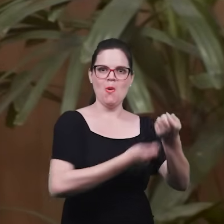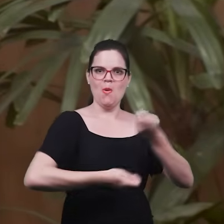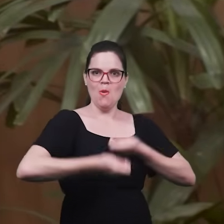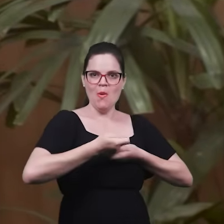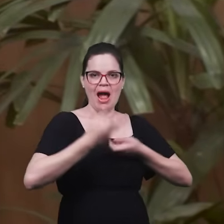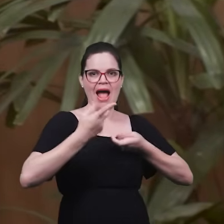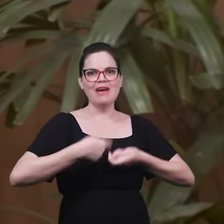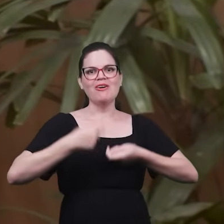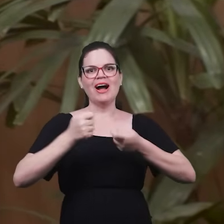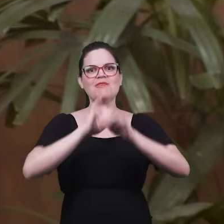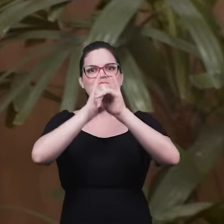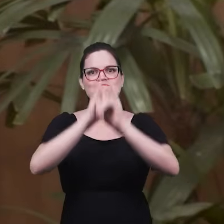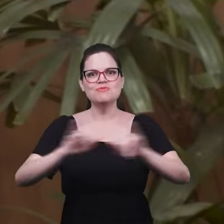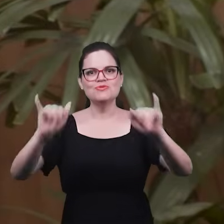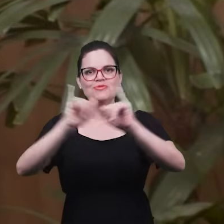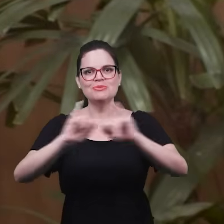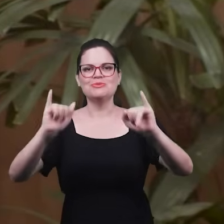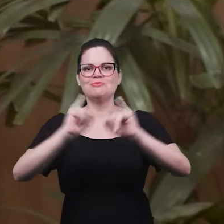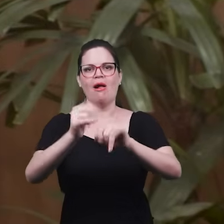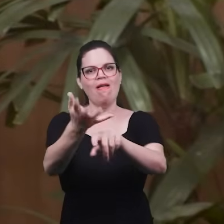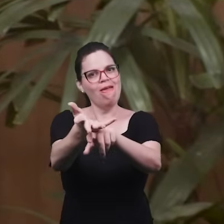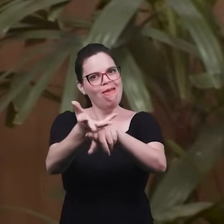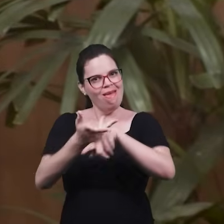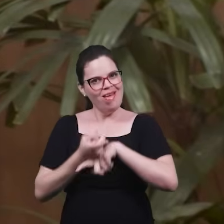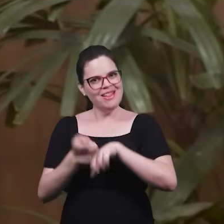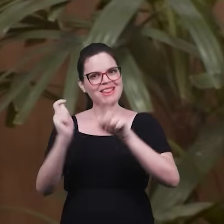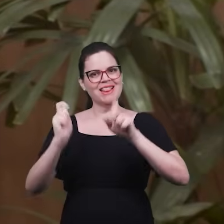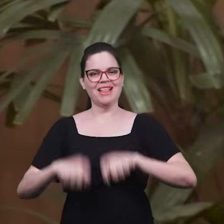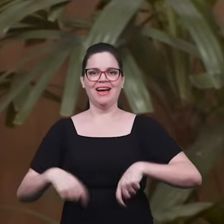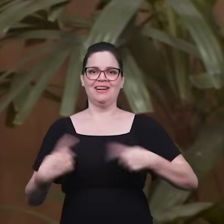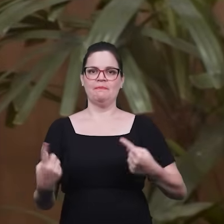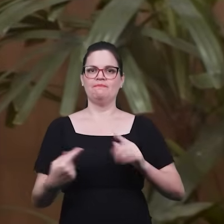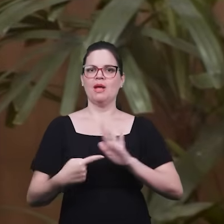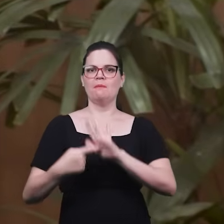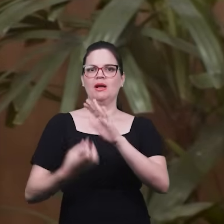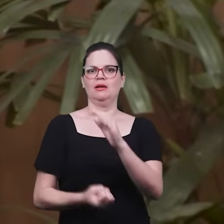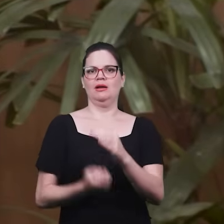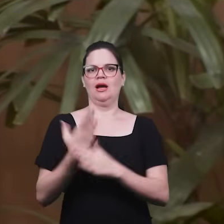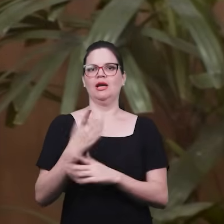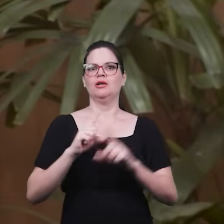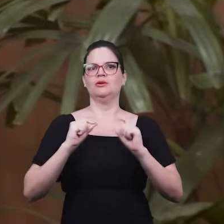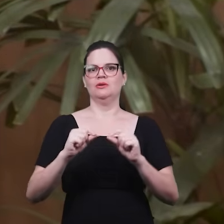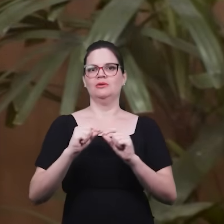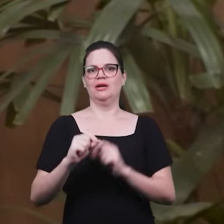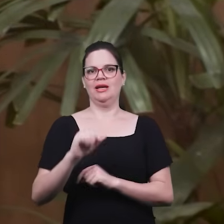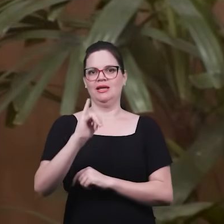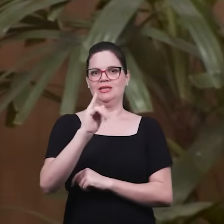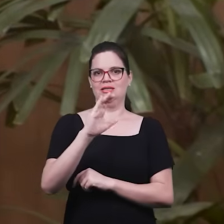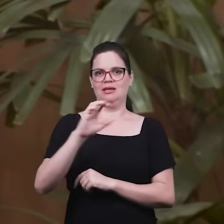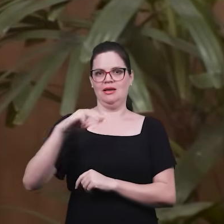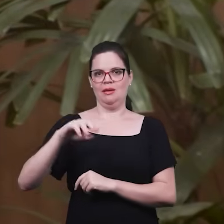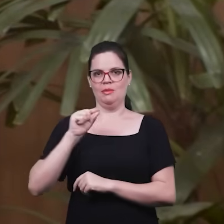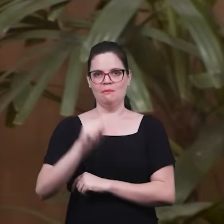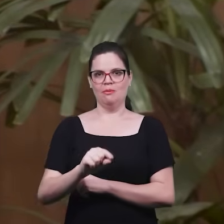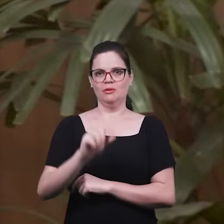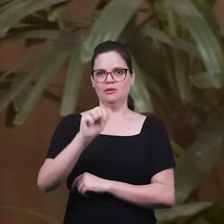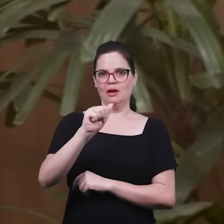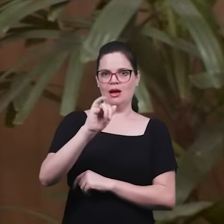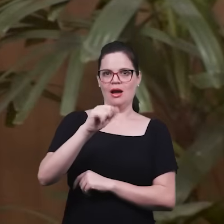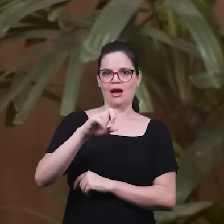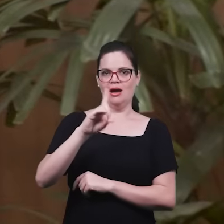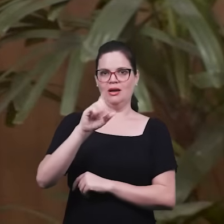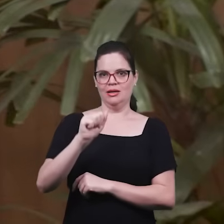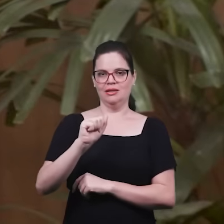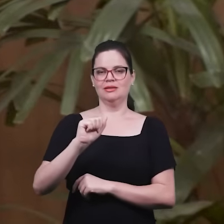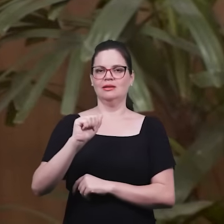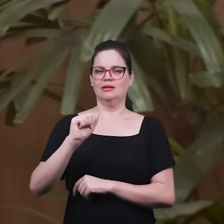chegou essa palavra no seu coração. Ele criou um perfil chamado ICM Ainda Há Tempo É um perfil que hoje já tem mais